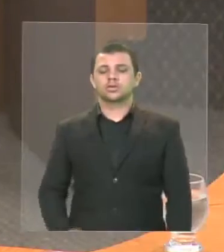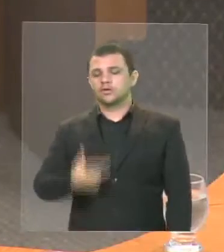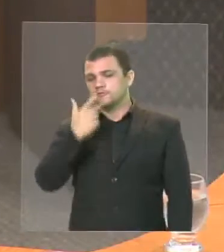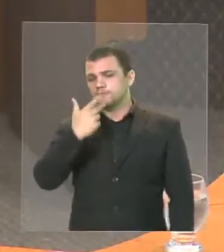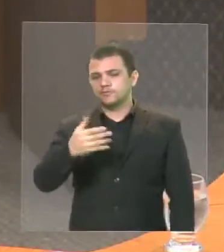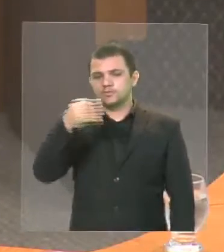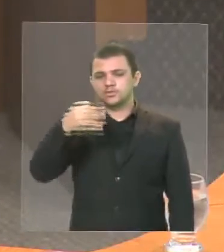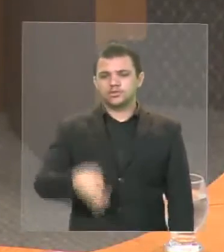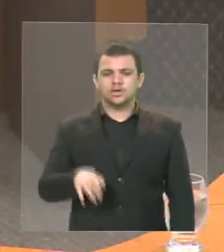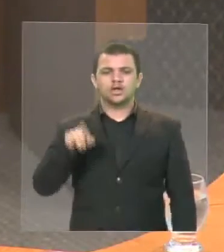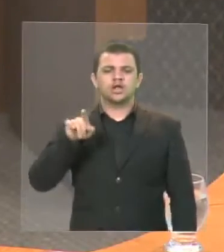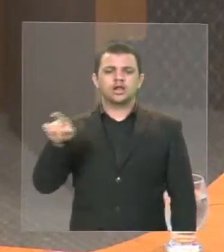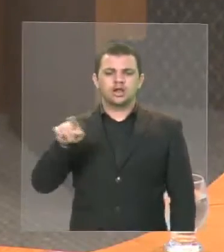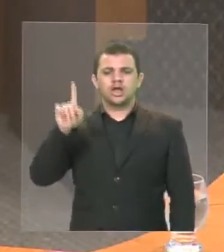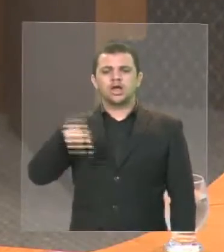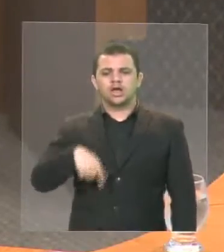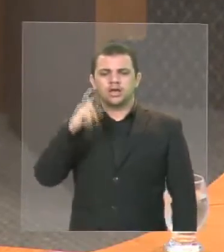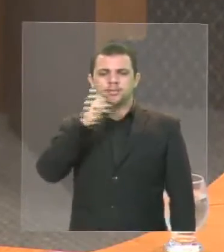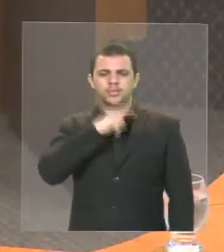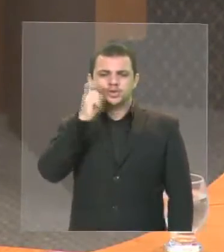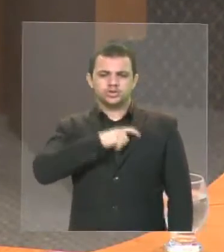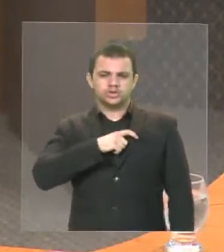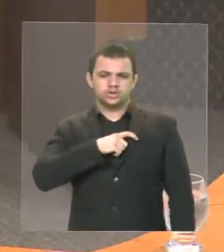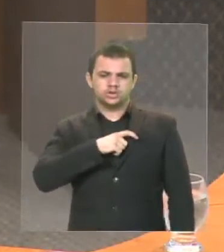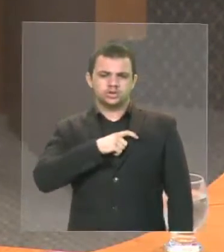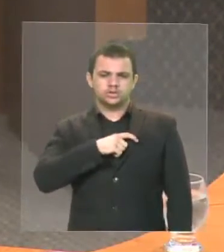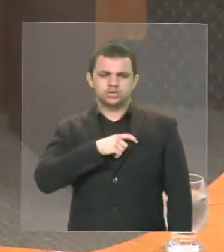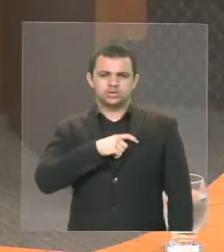afirmando que aquilo era uma mentira.